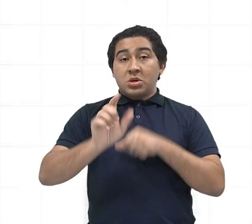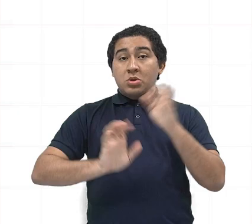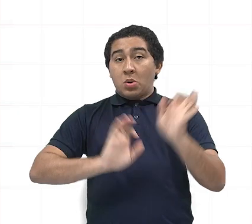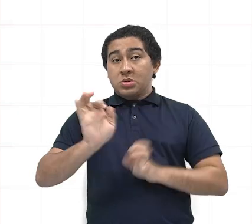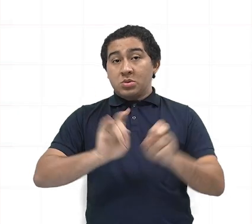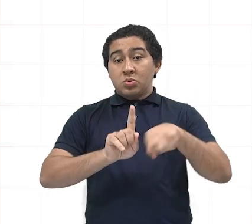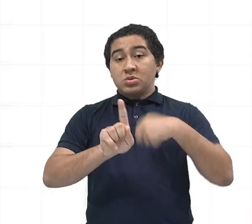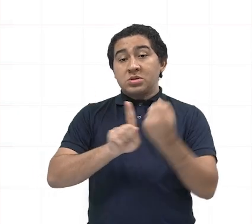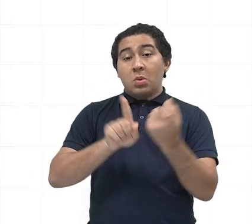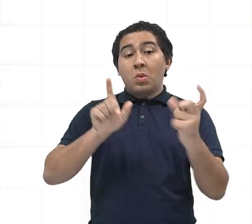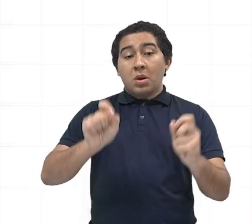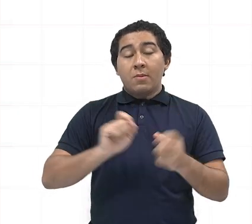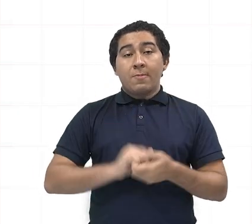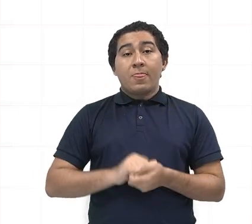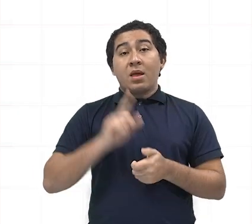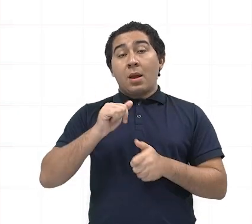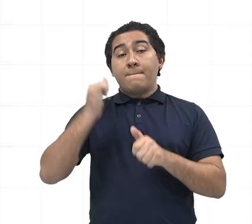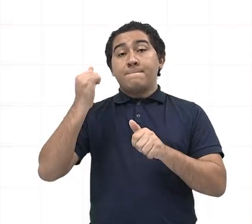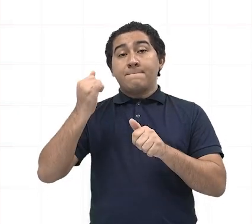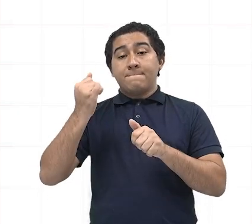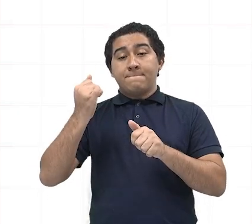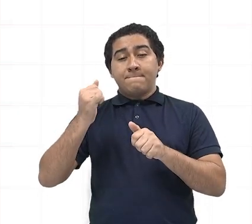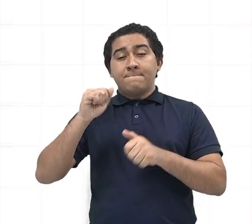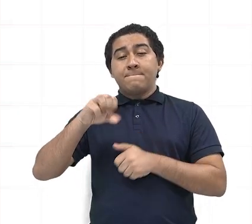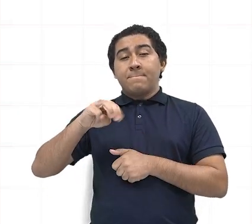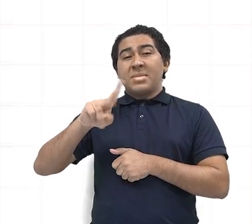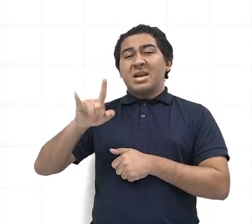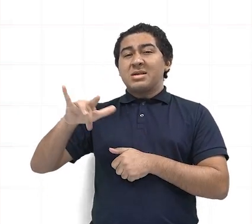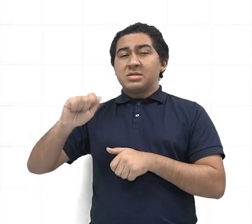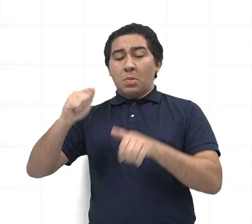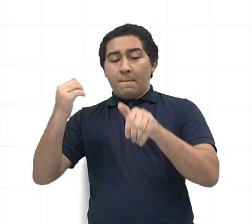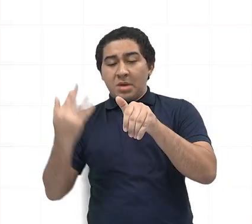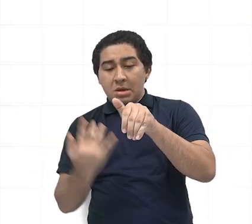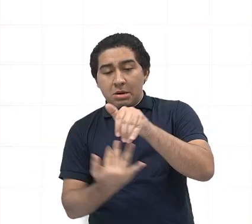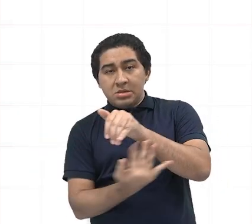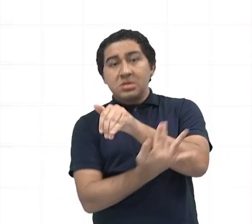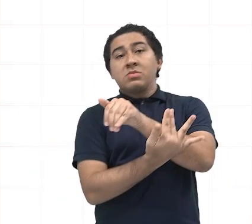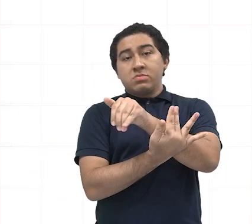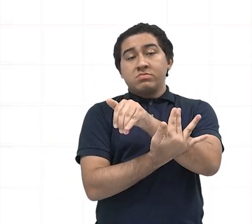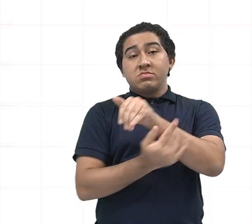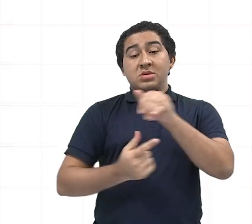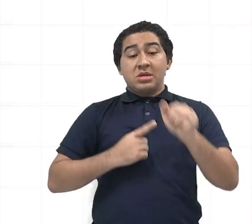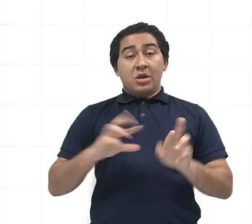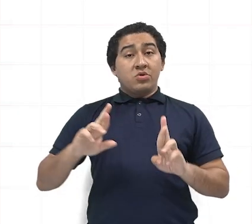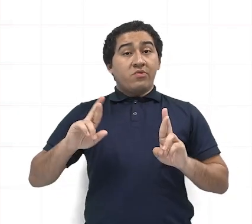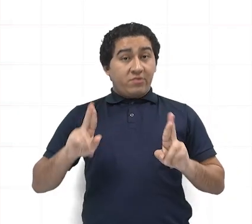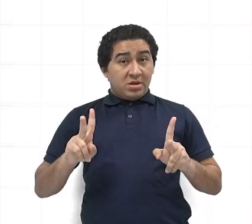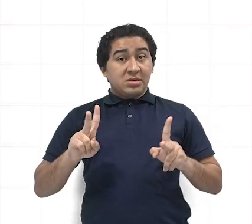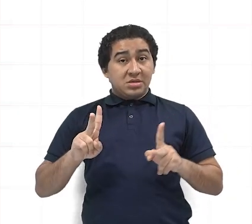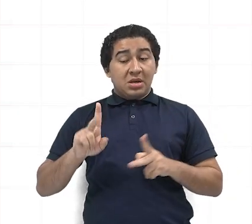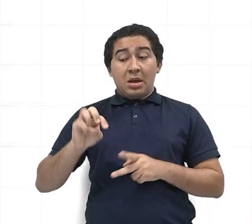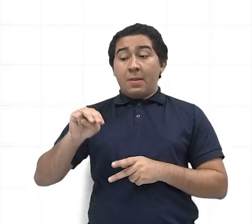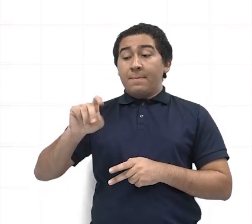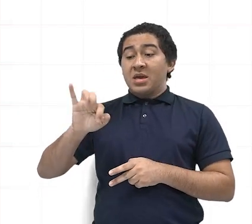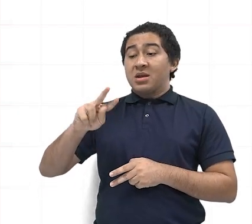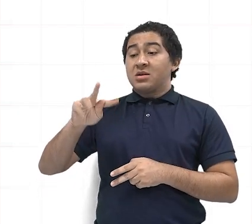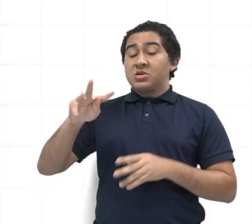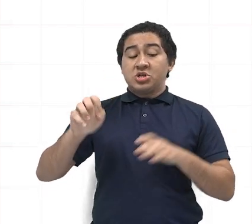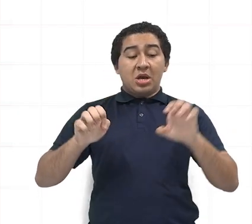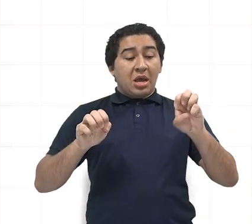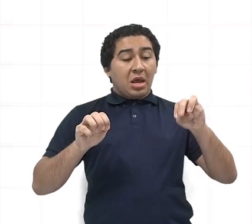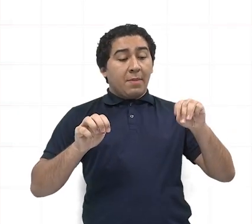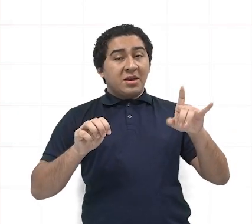a parte da migração, né? Que tem o migrante e o emigrante, né? Que é a questão da mudança